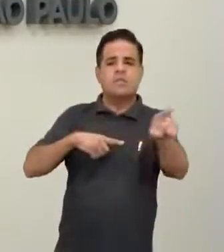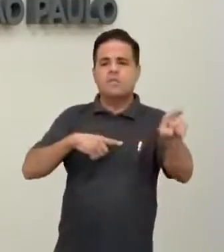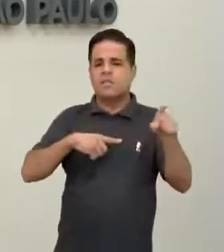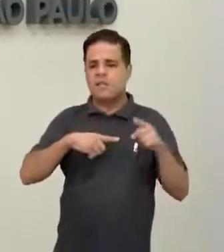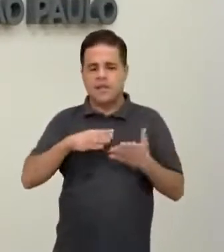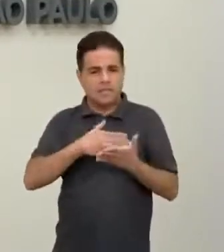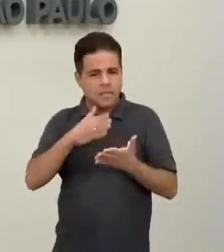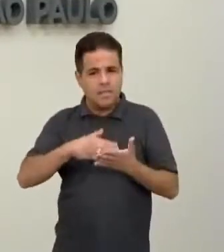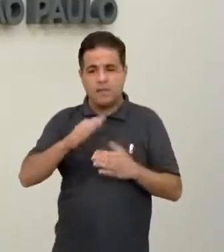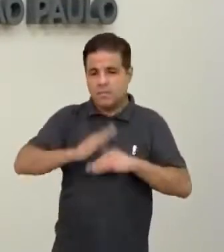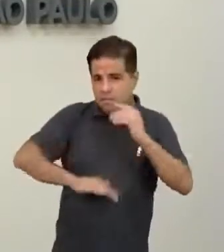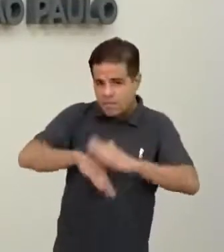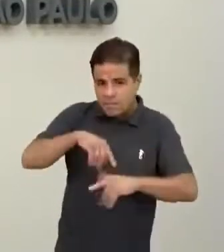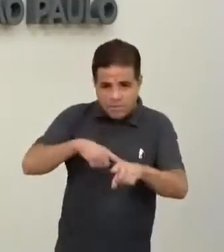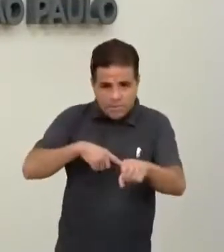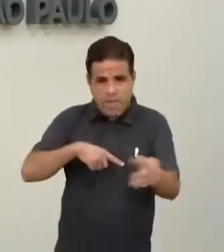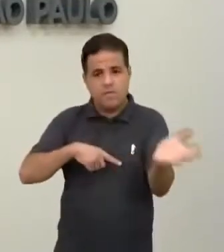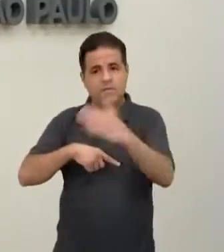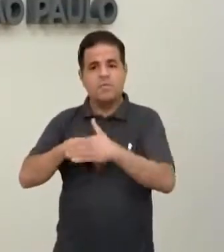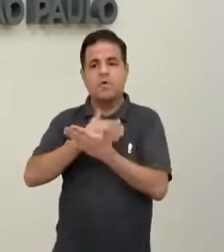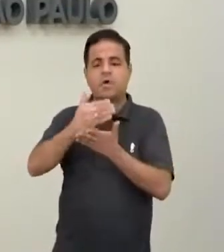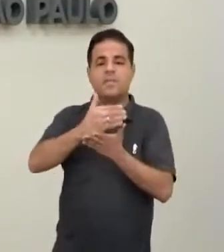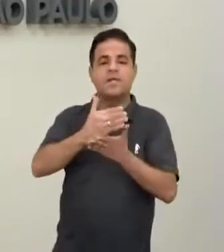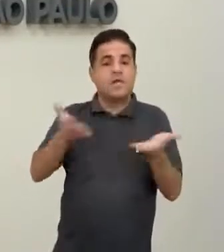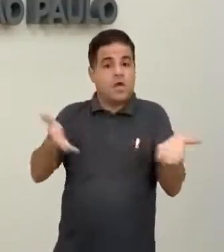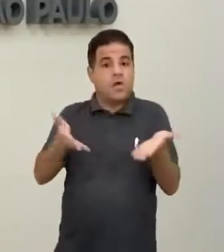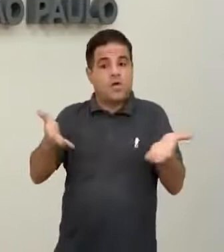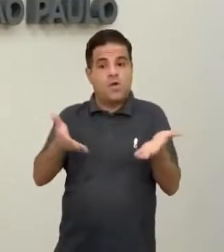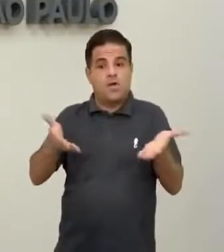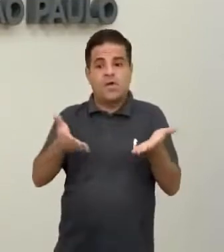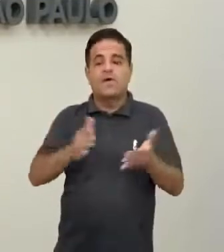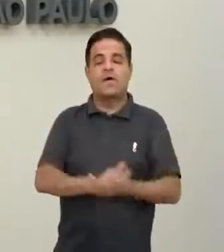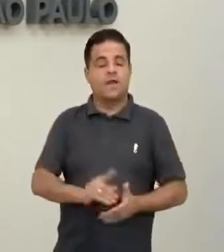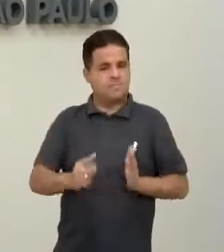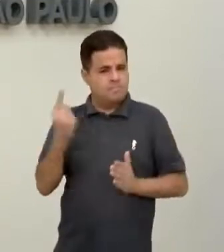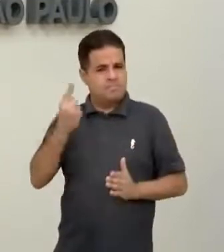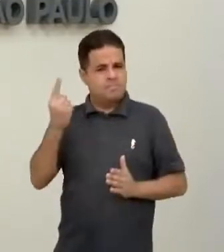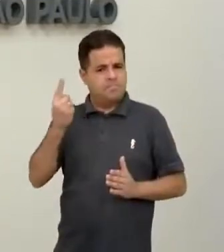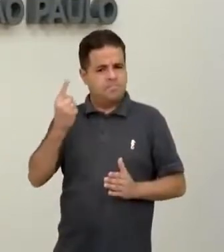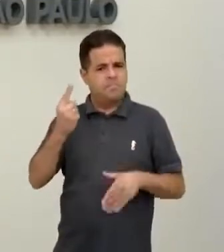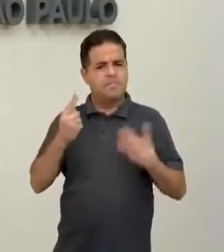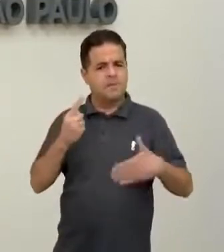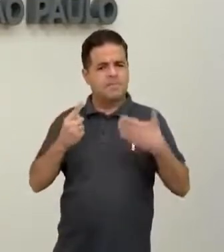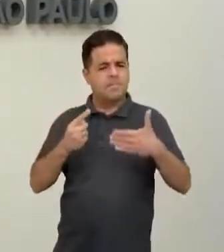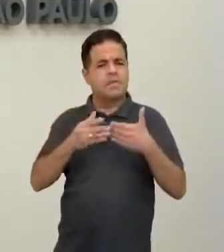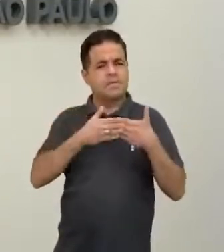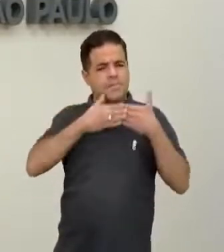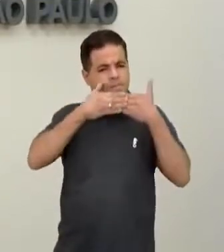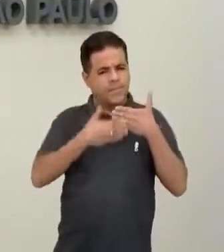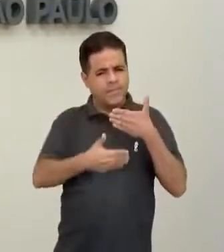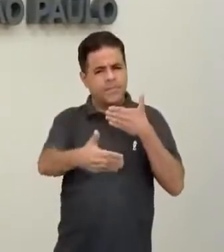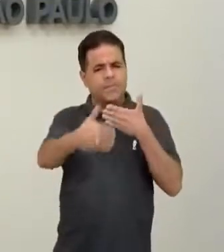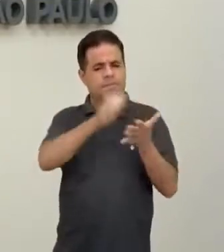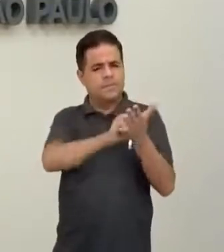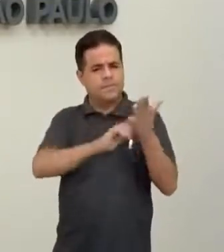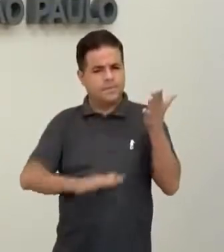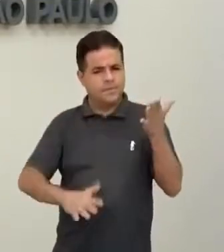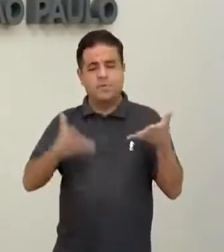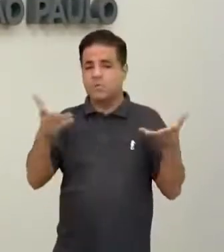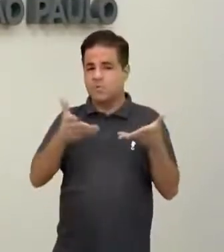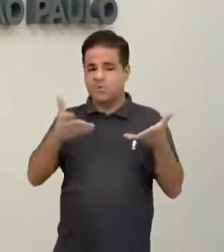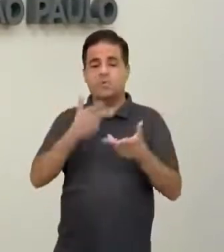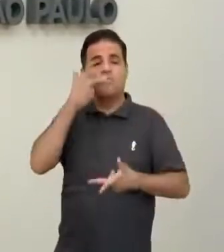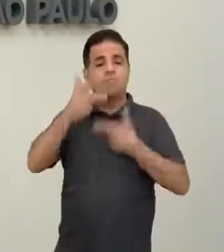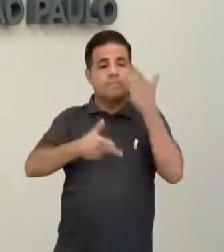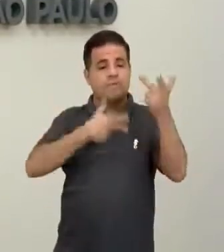com ele em mão, porque a gente vai começar a nossa saga, a primeira sequência de atividades que começa hoje. A